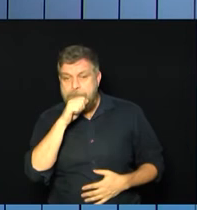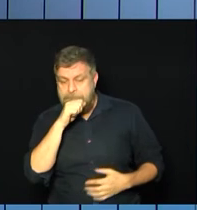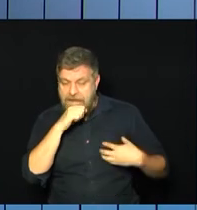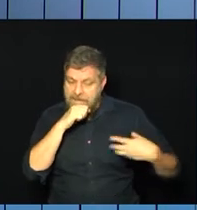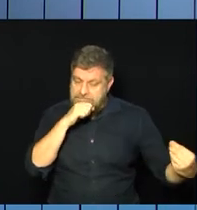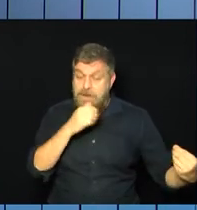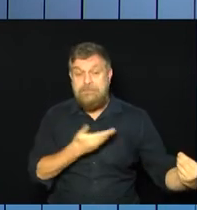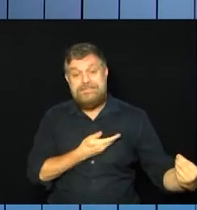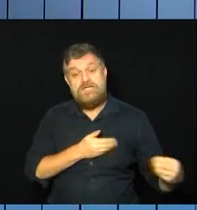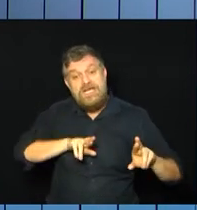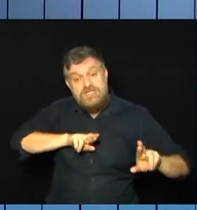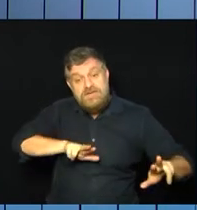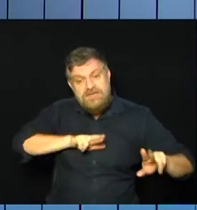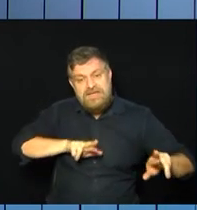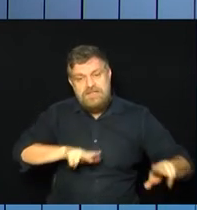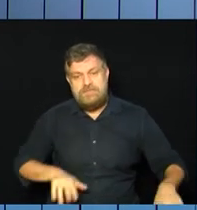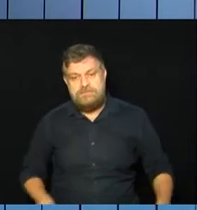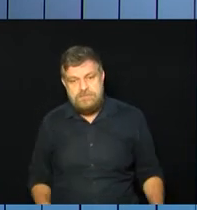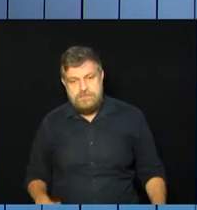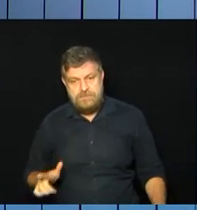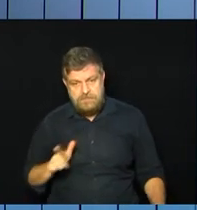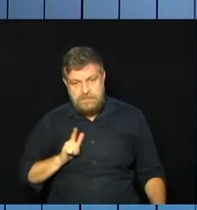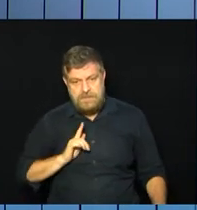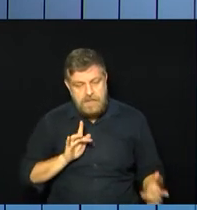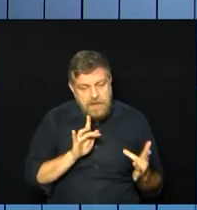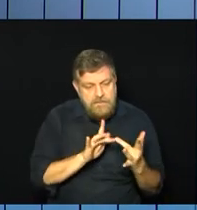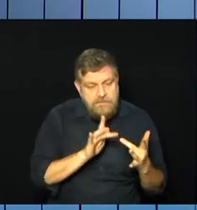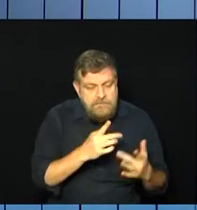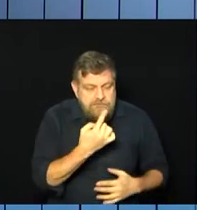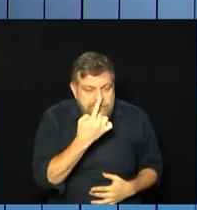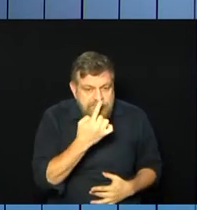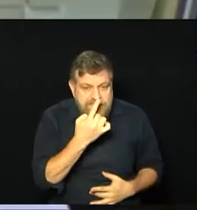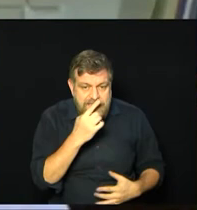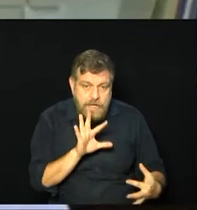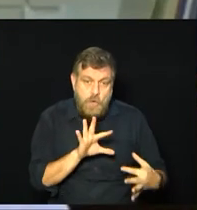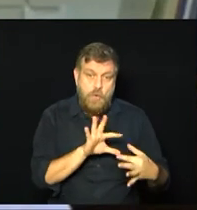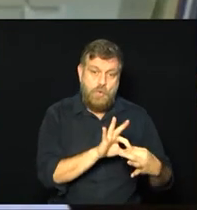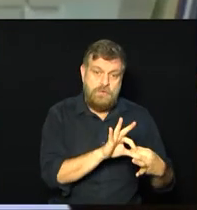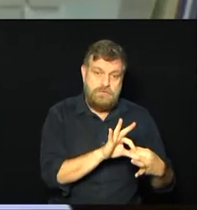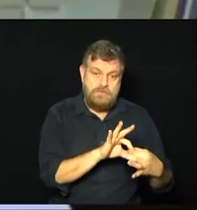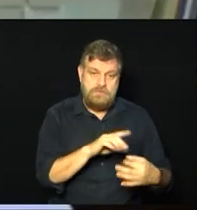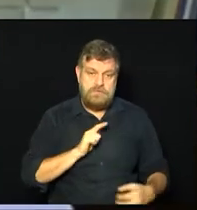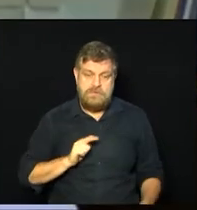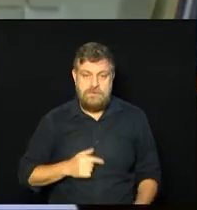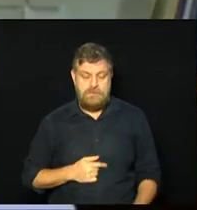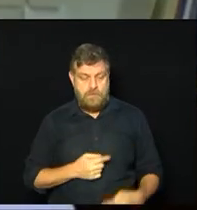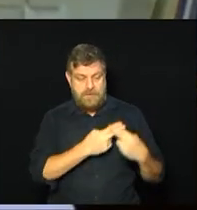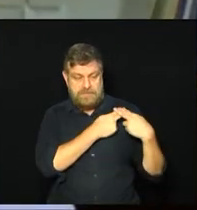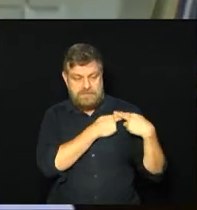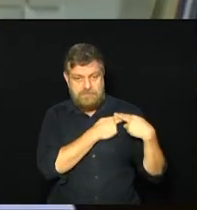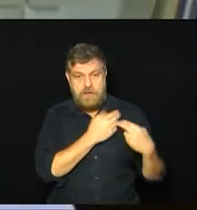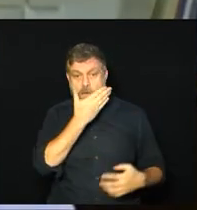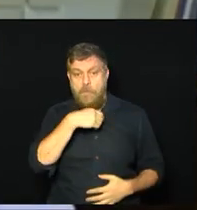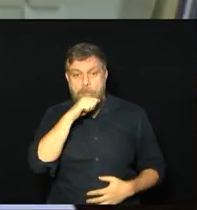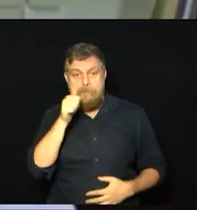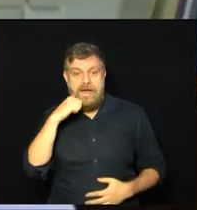né, Estela? Sim, criar os vínculos, né? Eu chamo de vínculos verdadeiros com hierarquia. Os pais, eles não